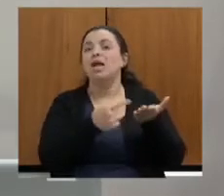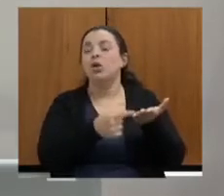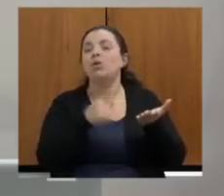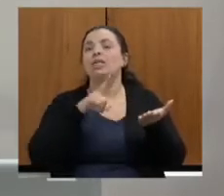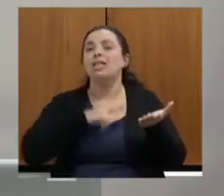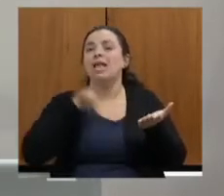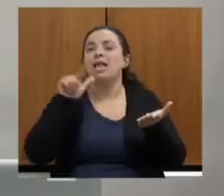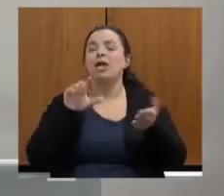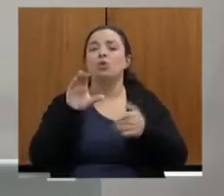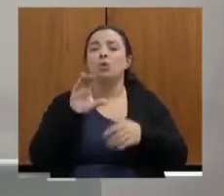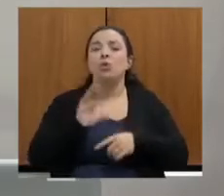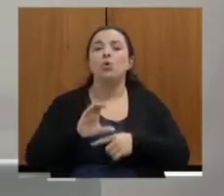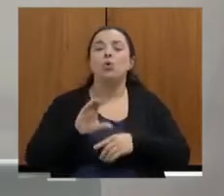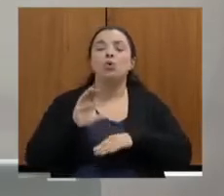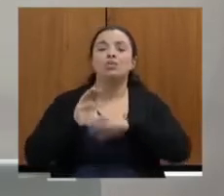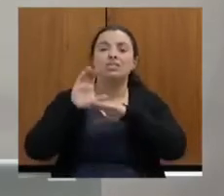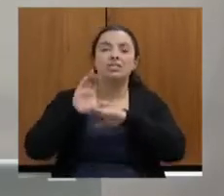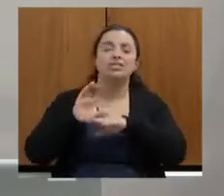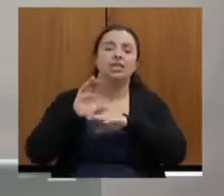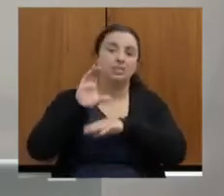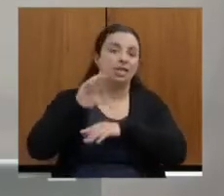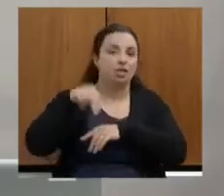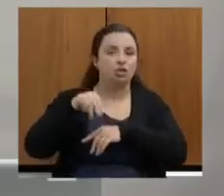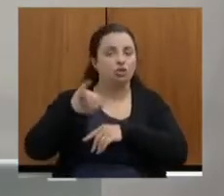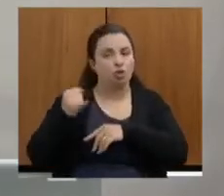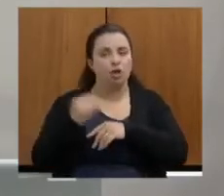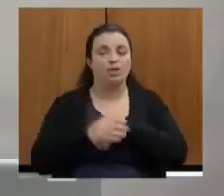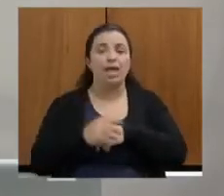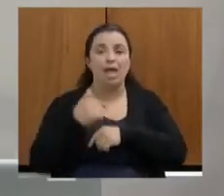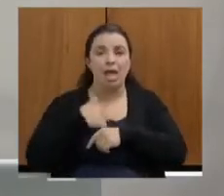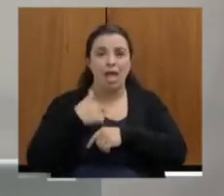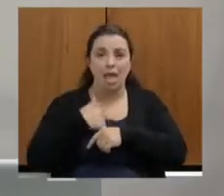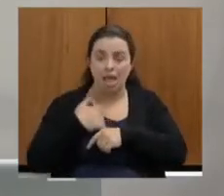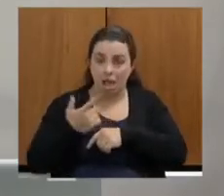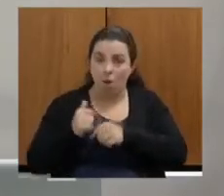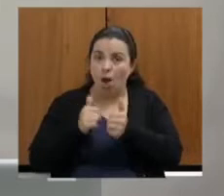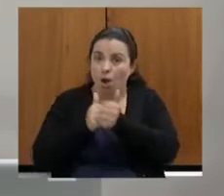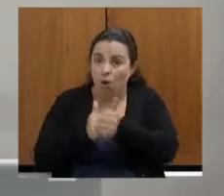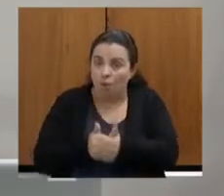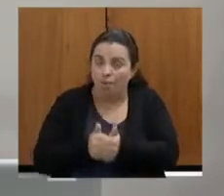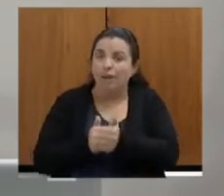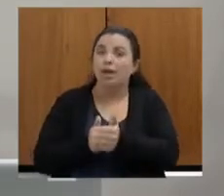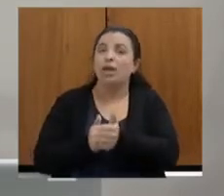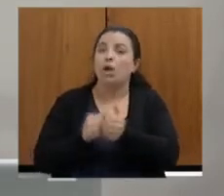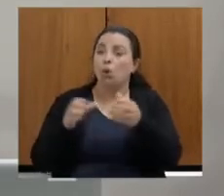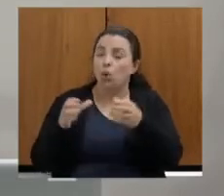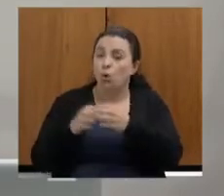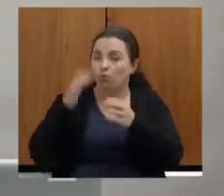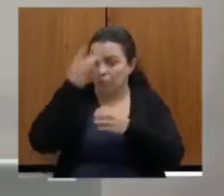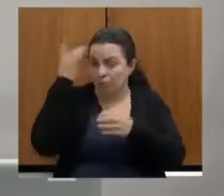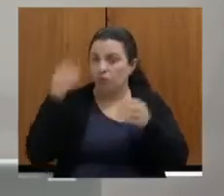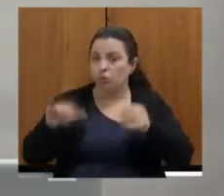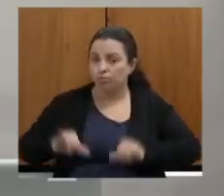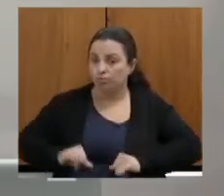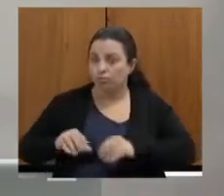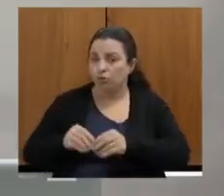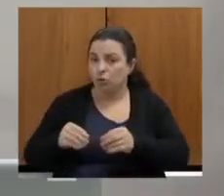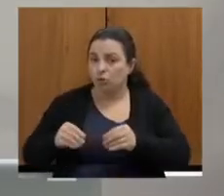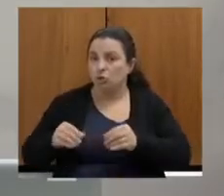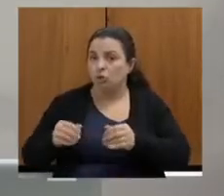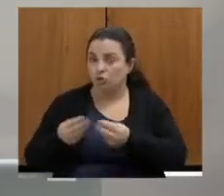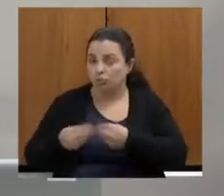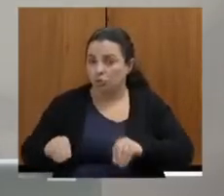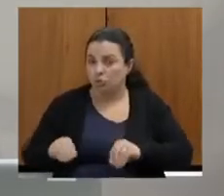eu como deputado estadual que acompanham a pauta dos atingidos eu acompanhei os trabalhos da comissão